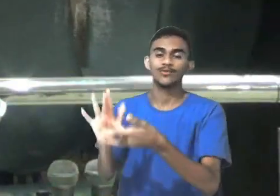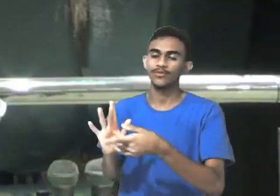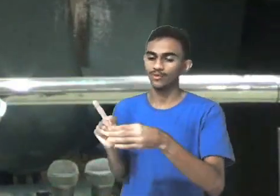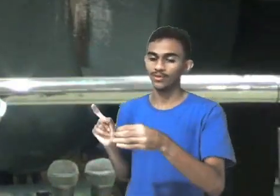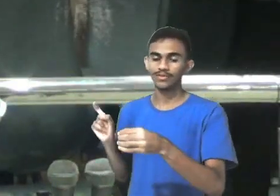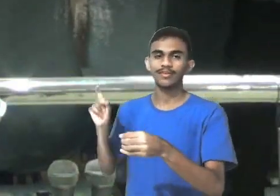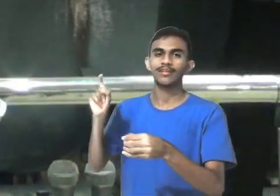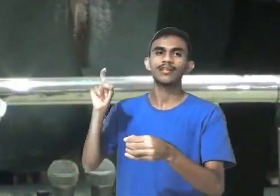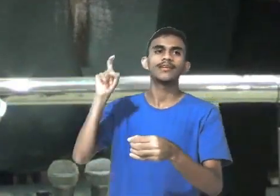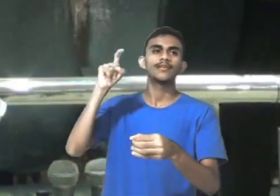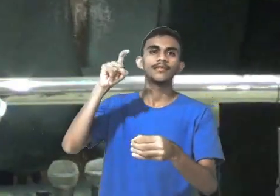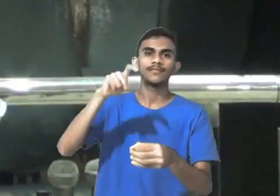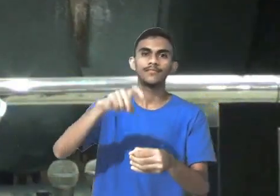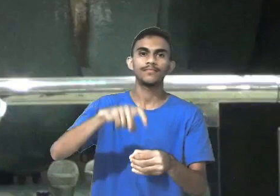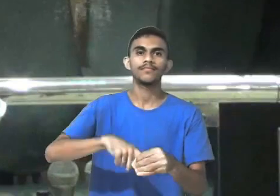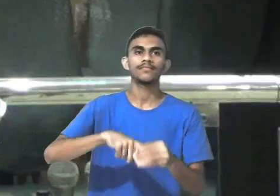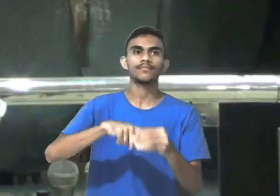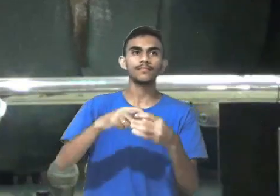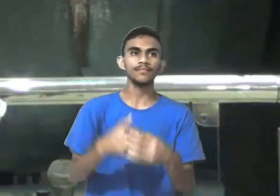Jesus